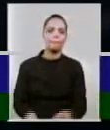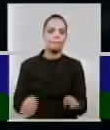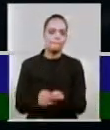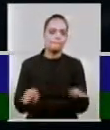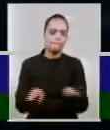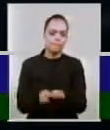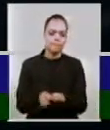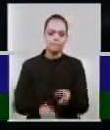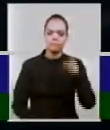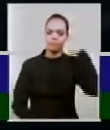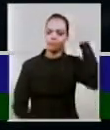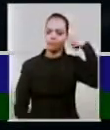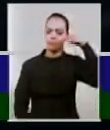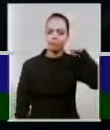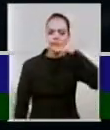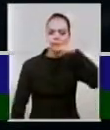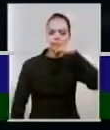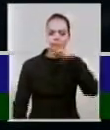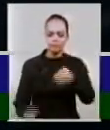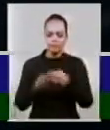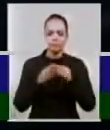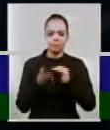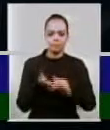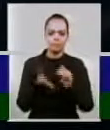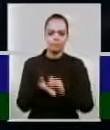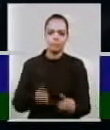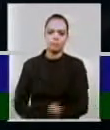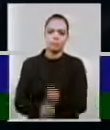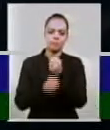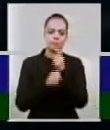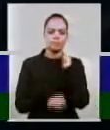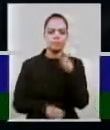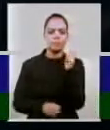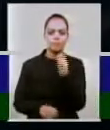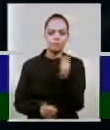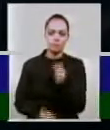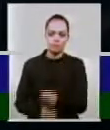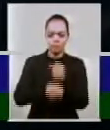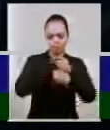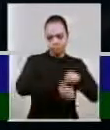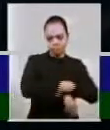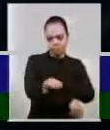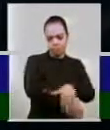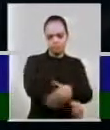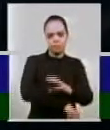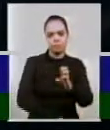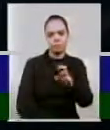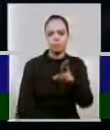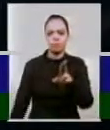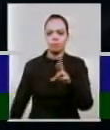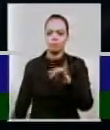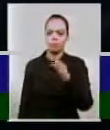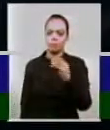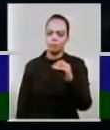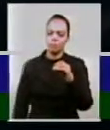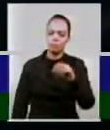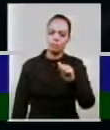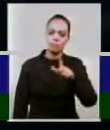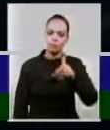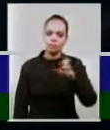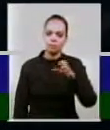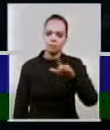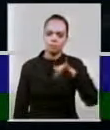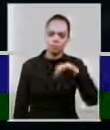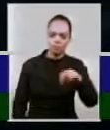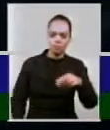Ainda, o vereador Márcio Nó pede também à Secretaria Municipal de Obras a construção de canaleta na rua Eurico Adelino Mendes, esquina com a rua